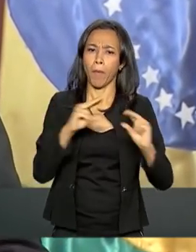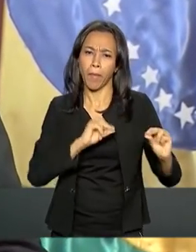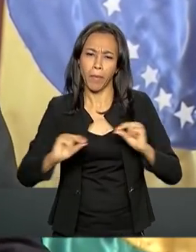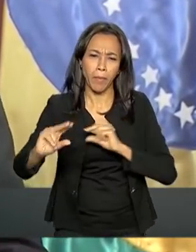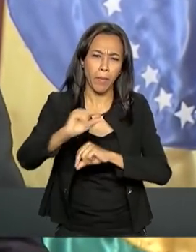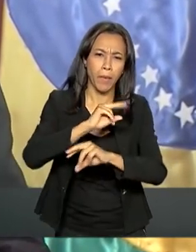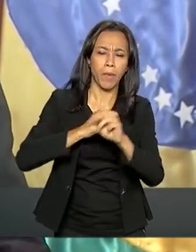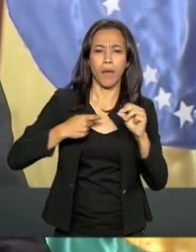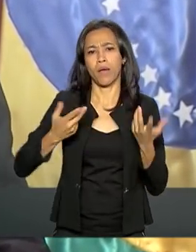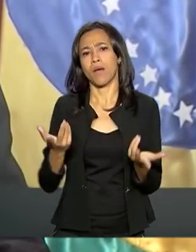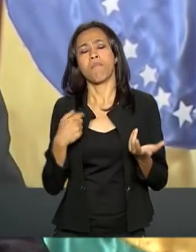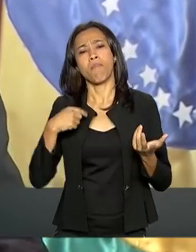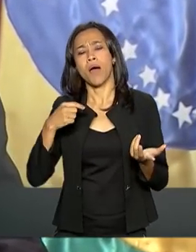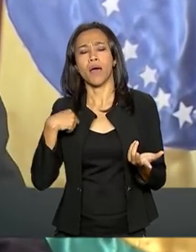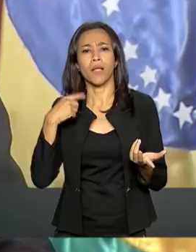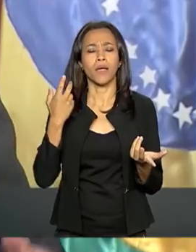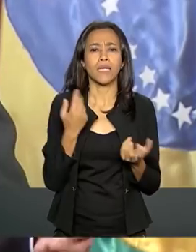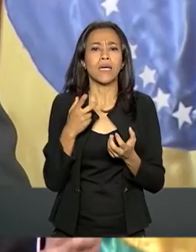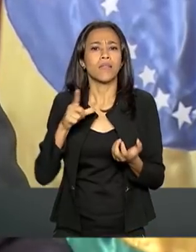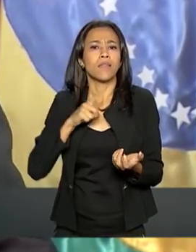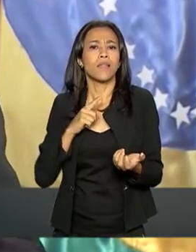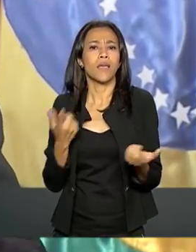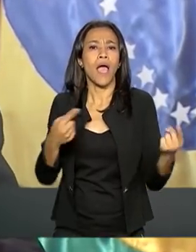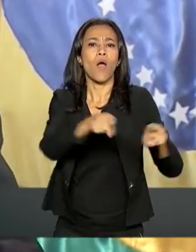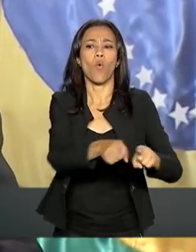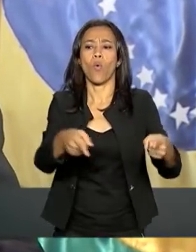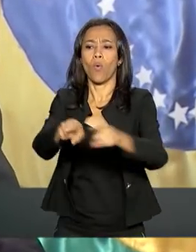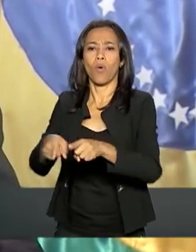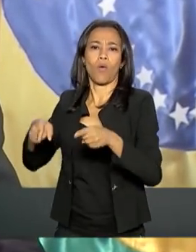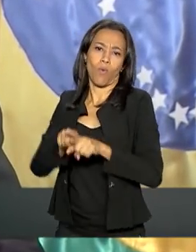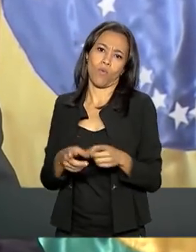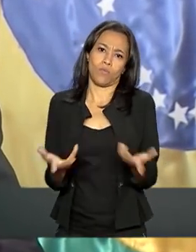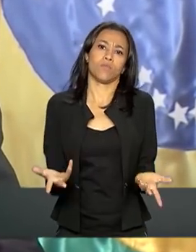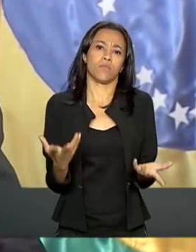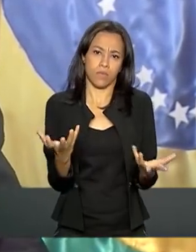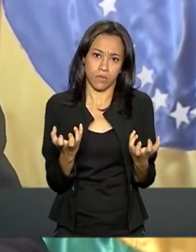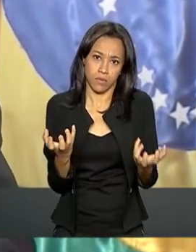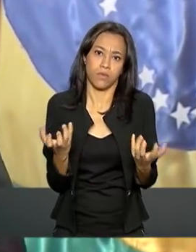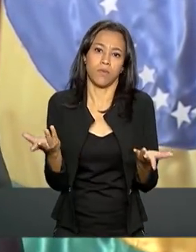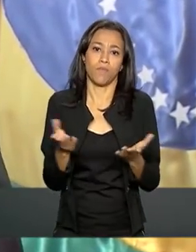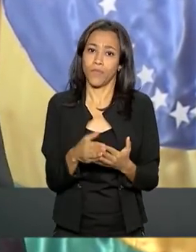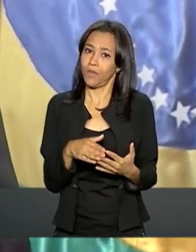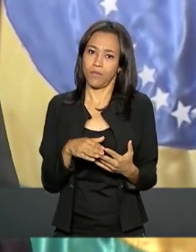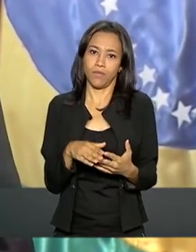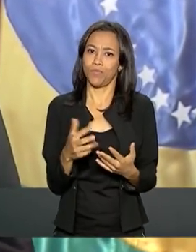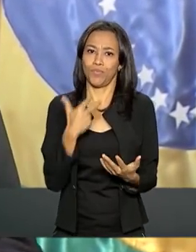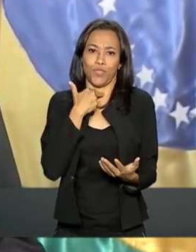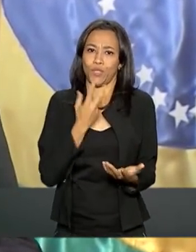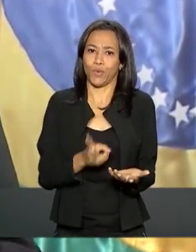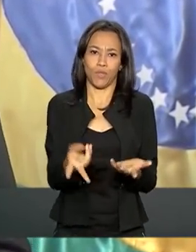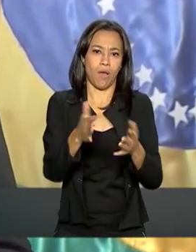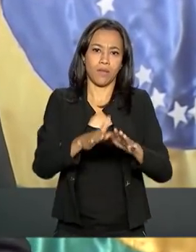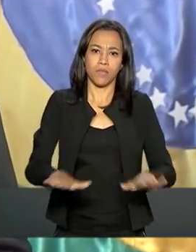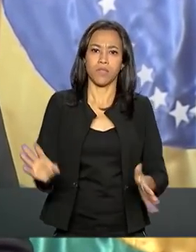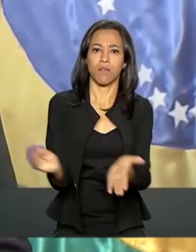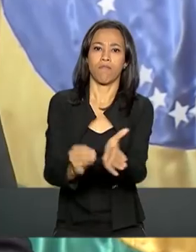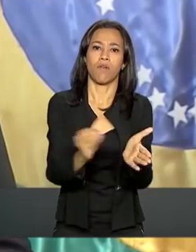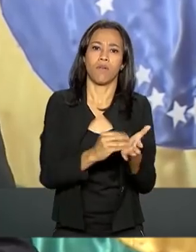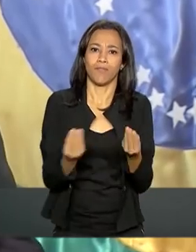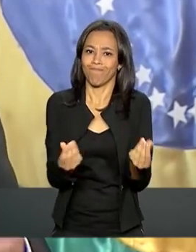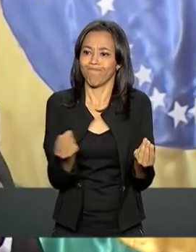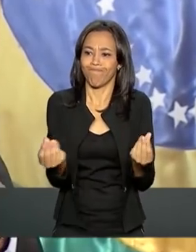buscar entendimento, para buscar acordos. Isso não poderia continuar assim. Por esta